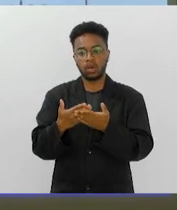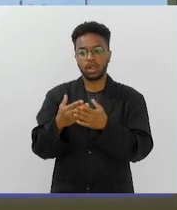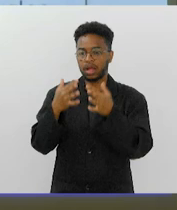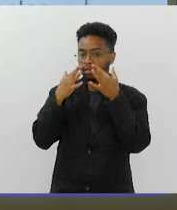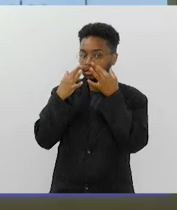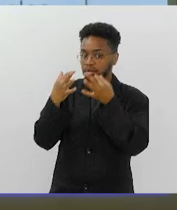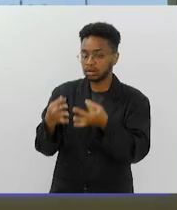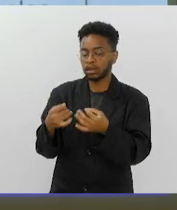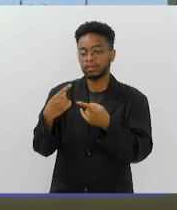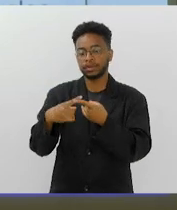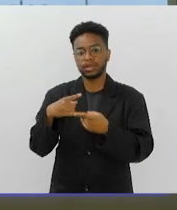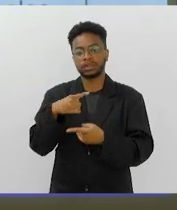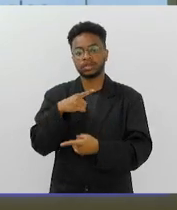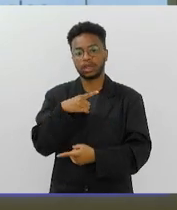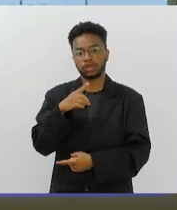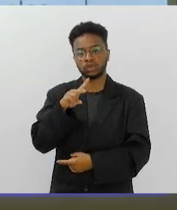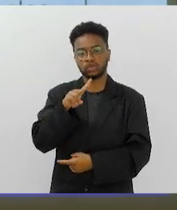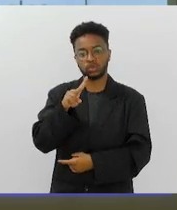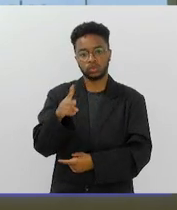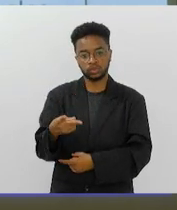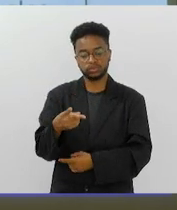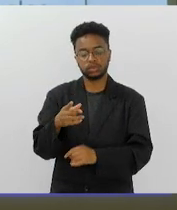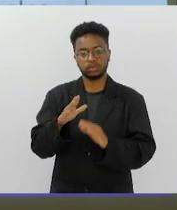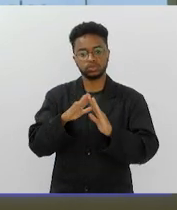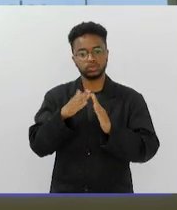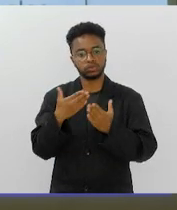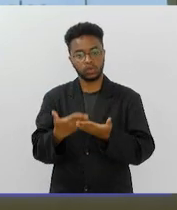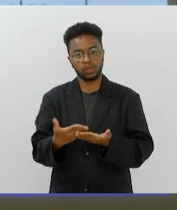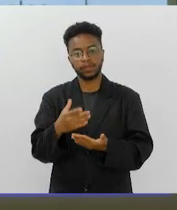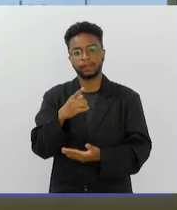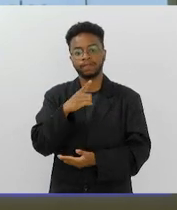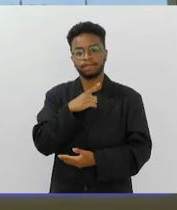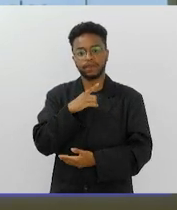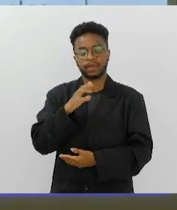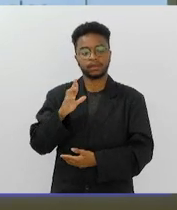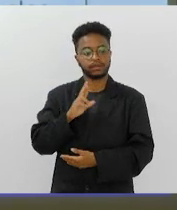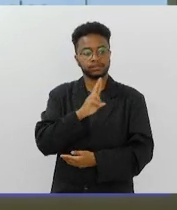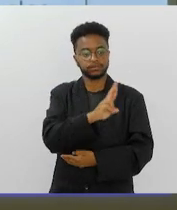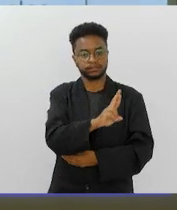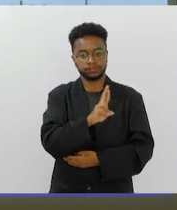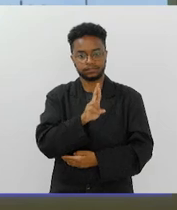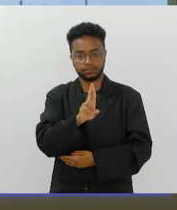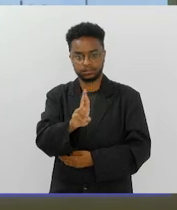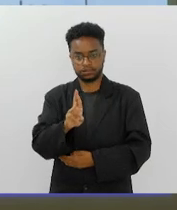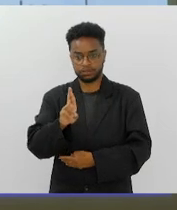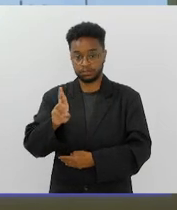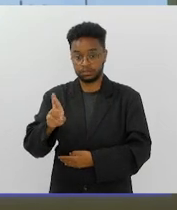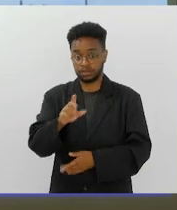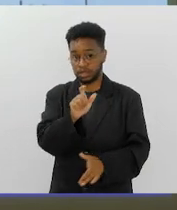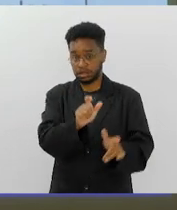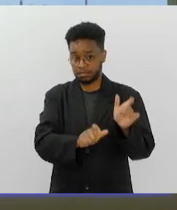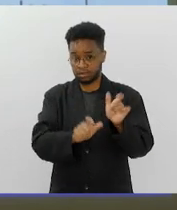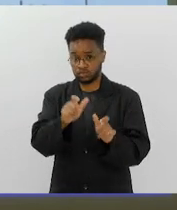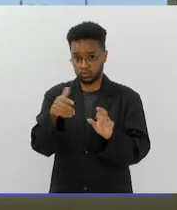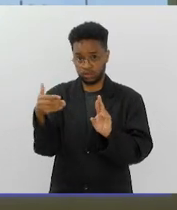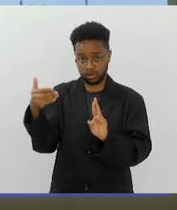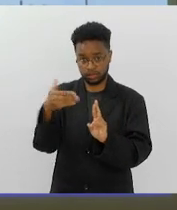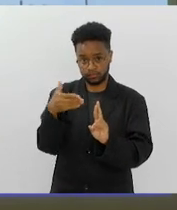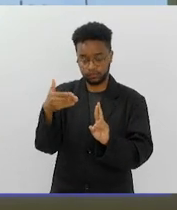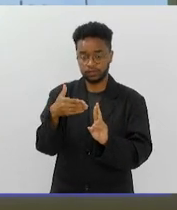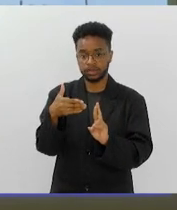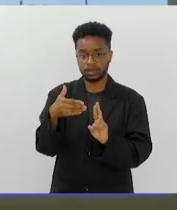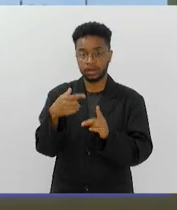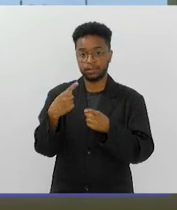nossas 2.091 unidades, nós temos representação de pessoa de referência, que é